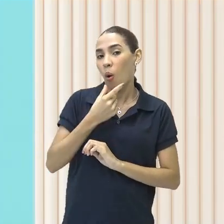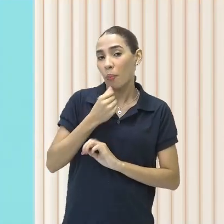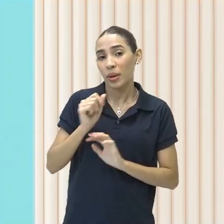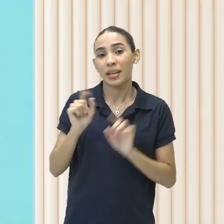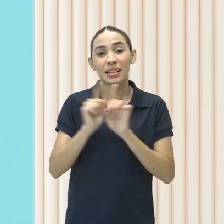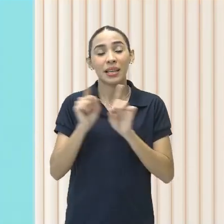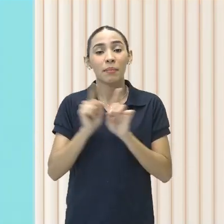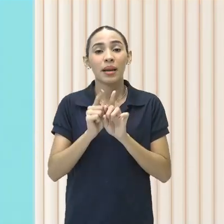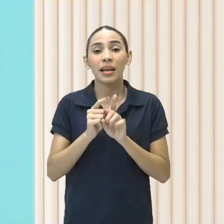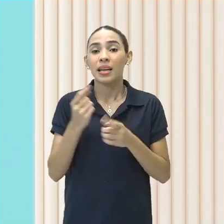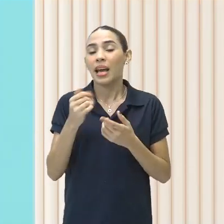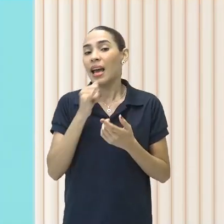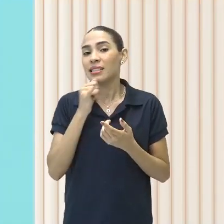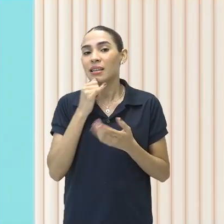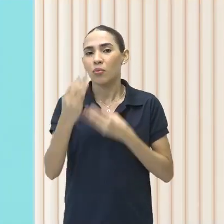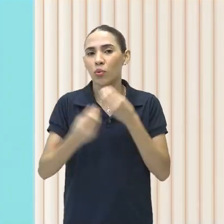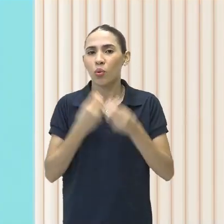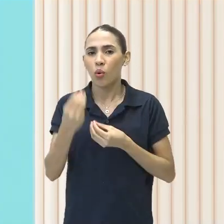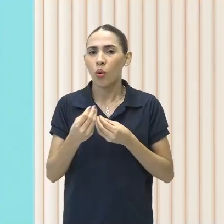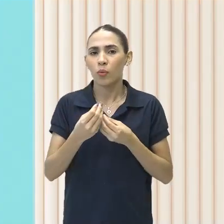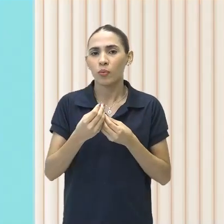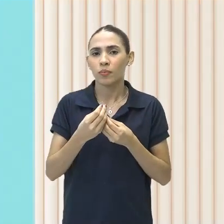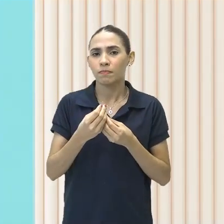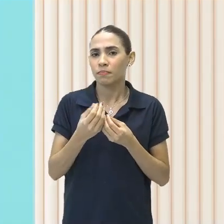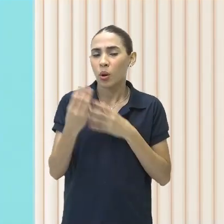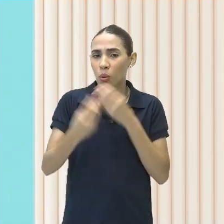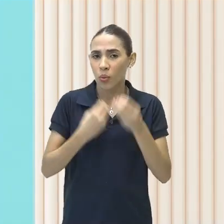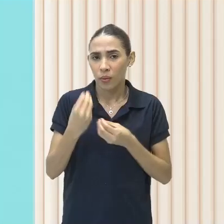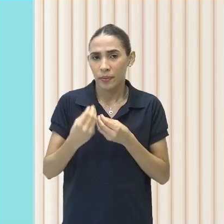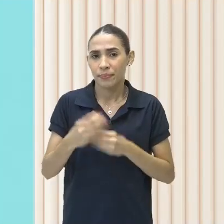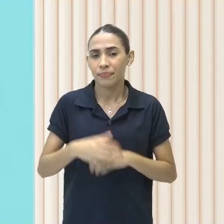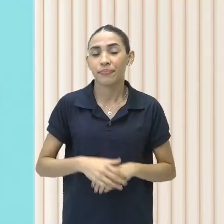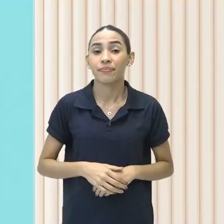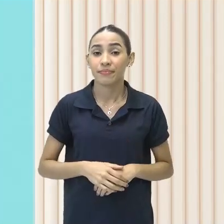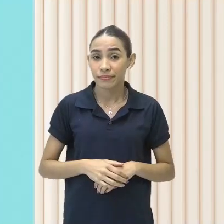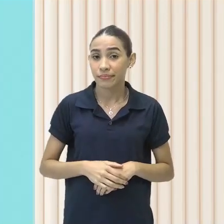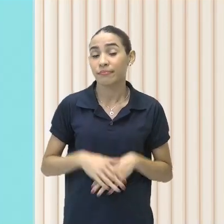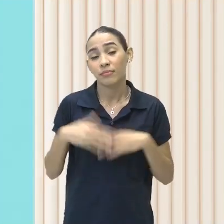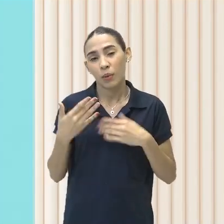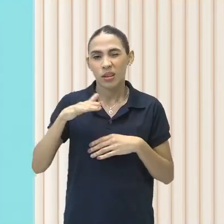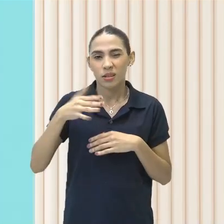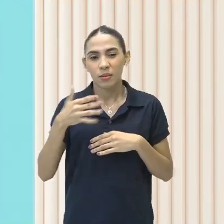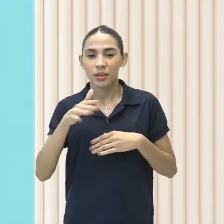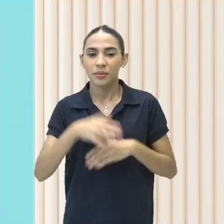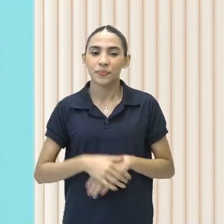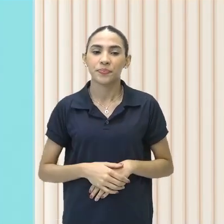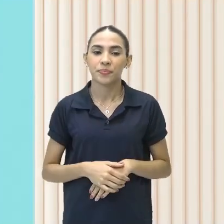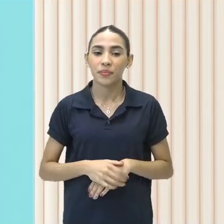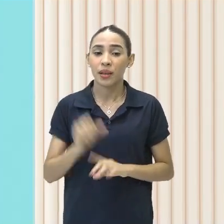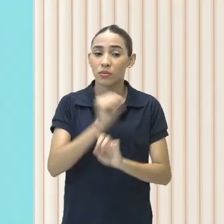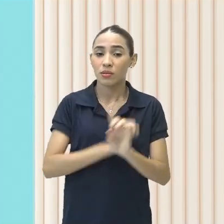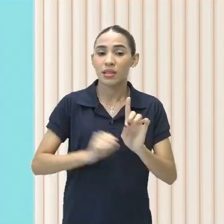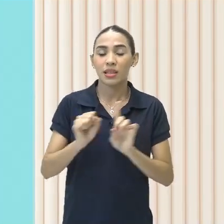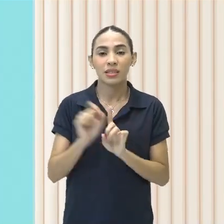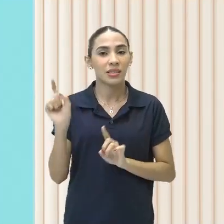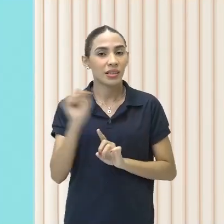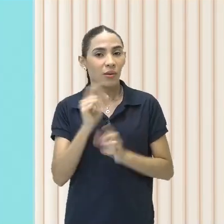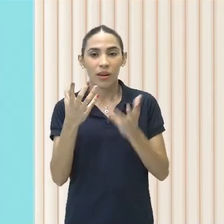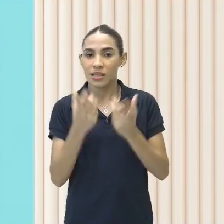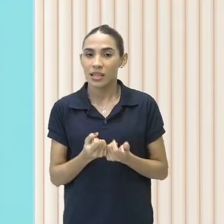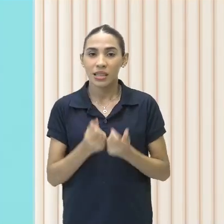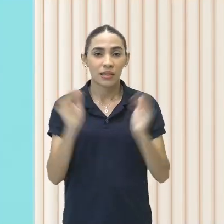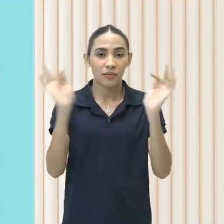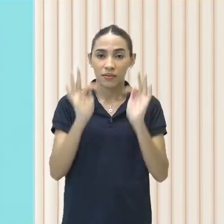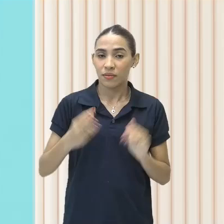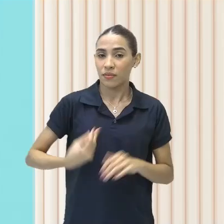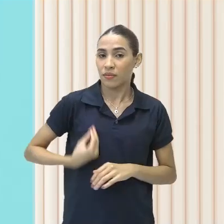ela ousa ferir o seu dono? Então, é mais ou menos isso, né? A sociedade não aceita um final